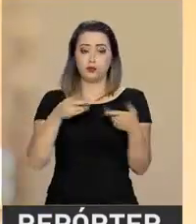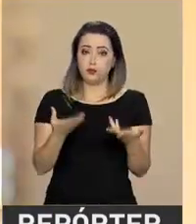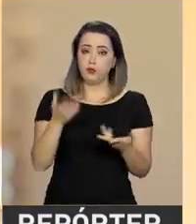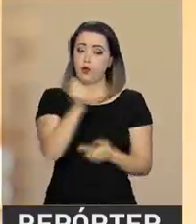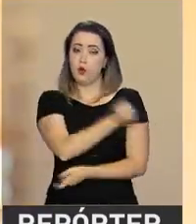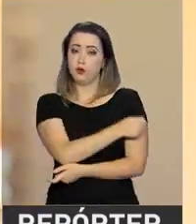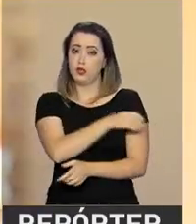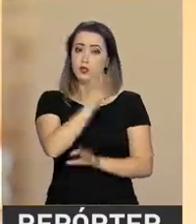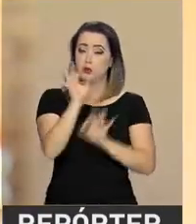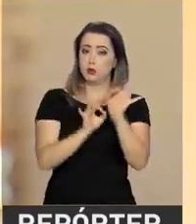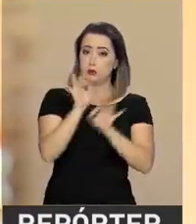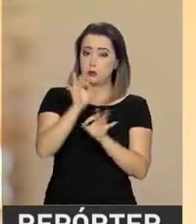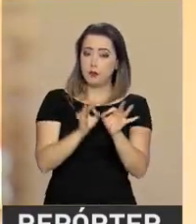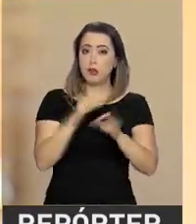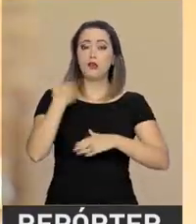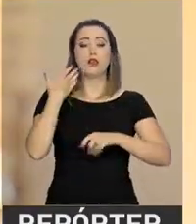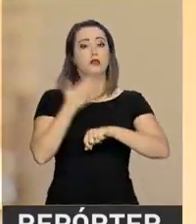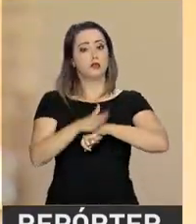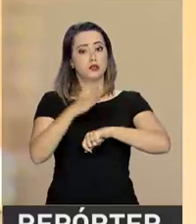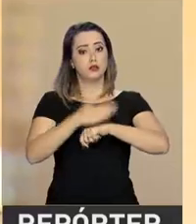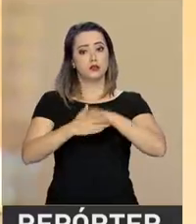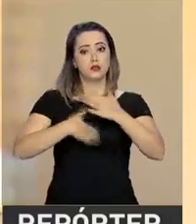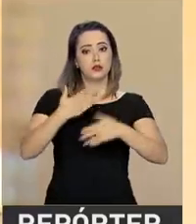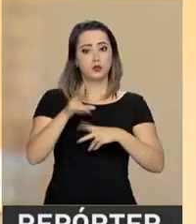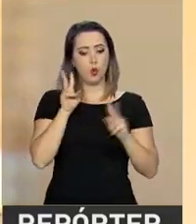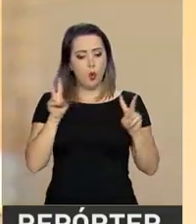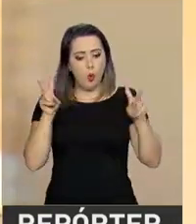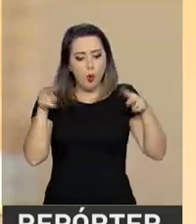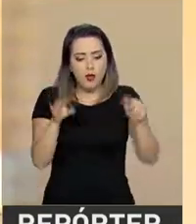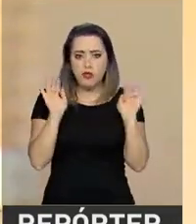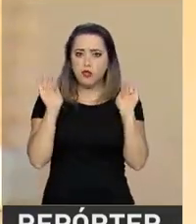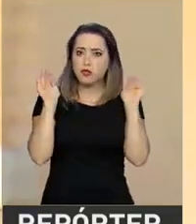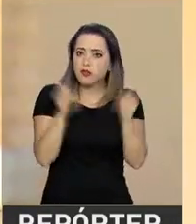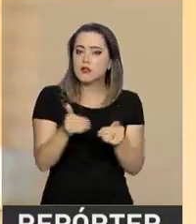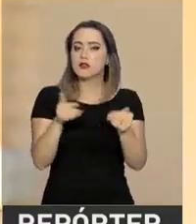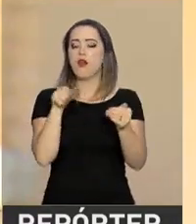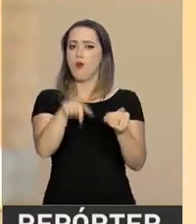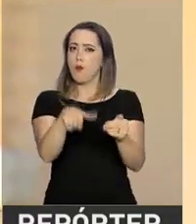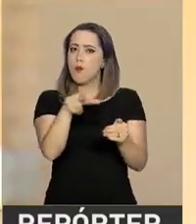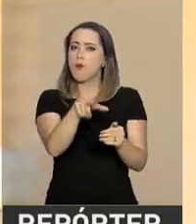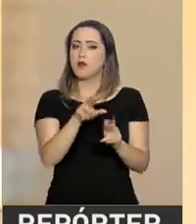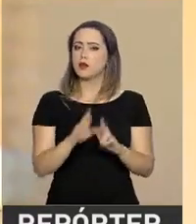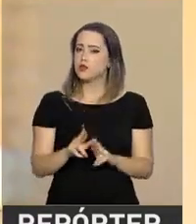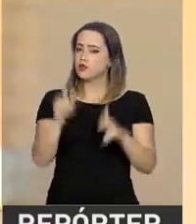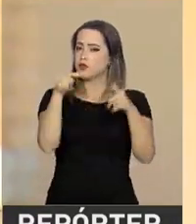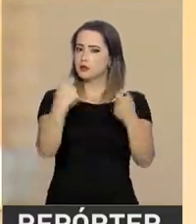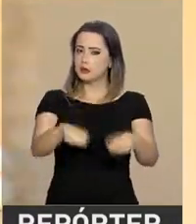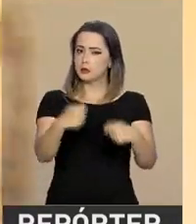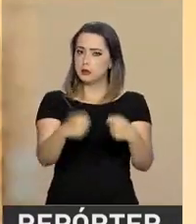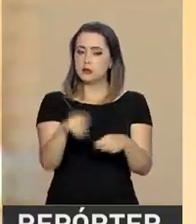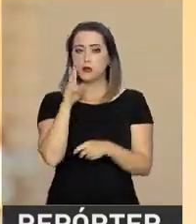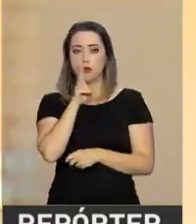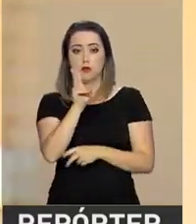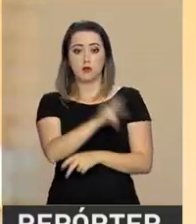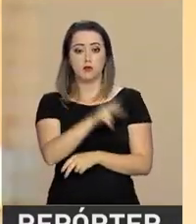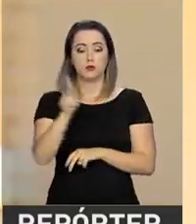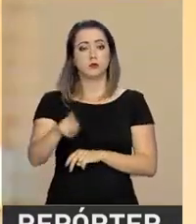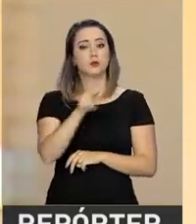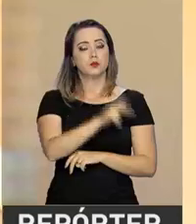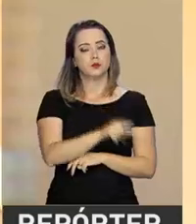que, quando trabalhados, desenvolvidos e olhados atentamente, com esse olhar mesmo pedagógico, observando as suas